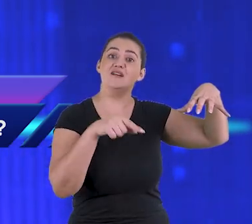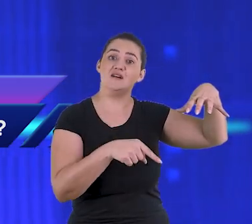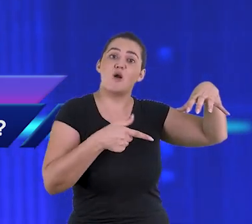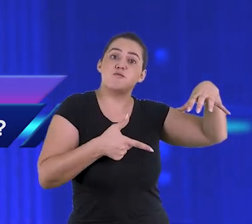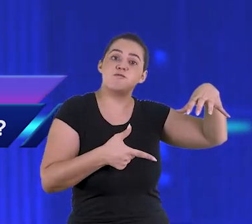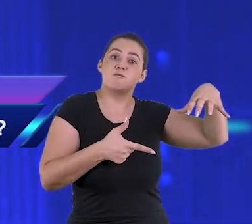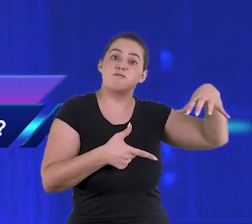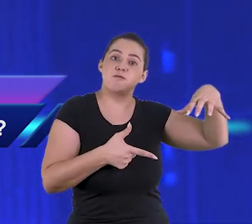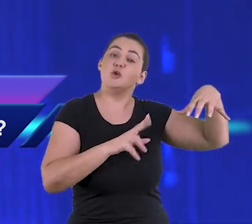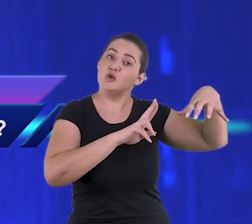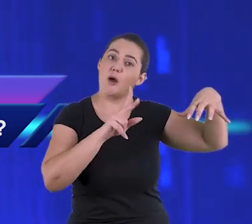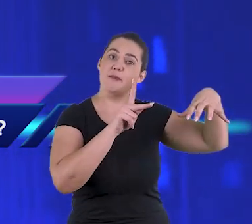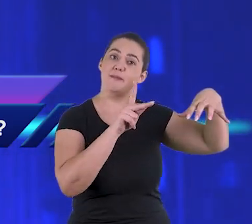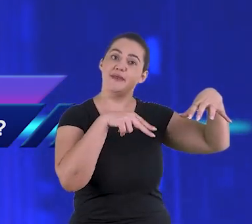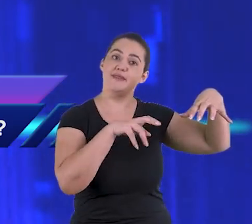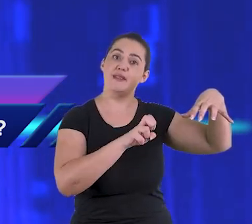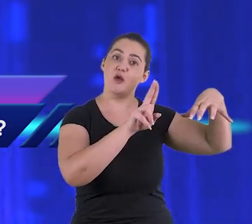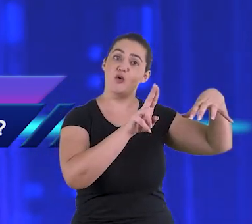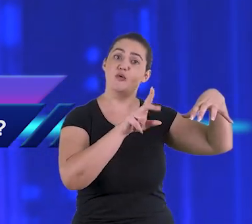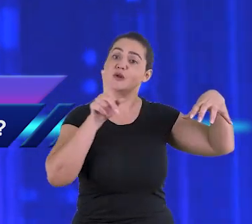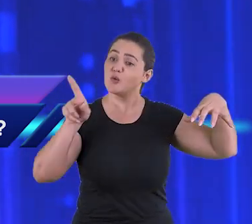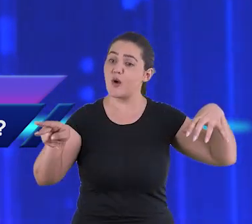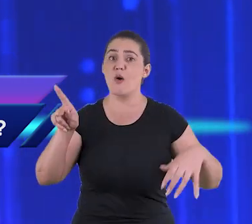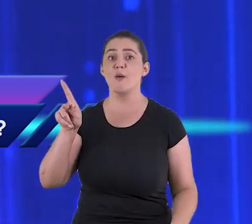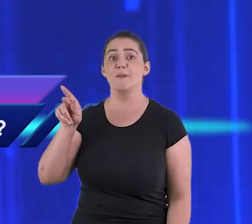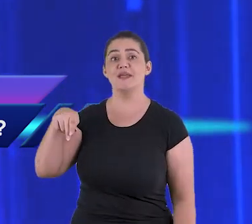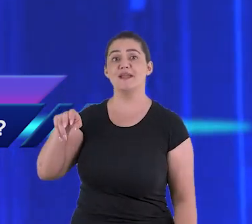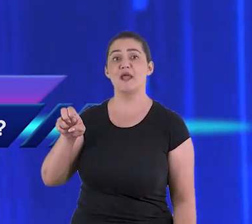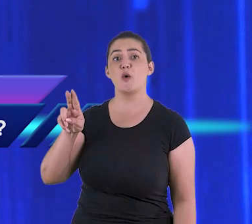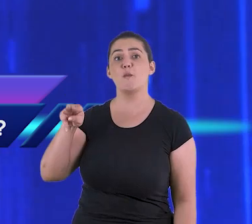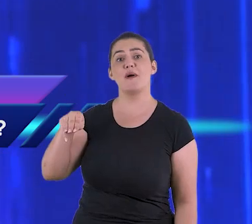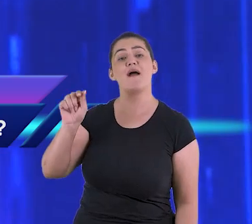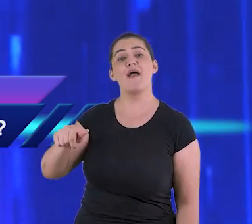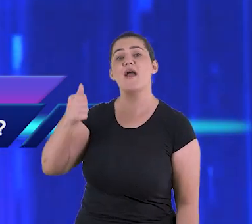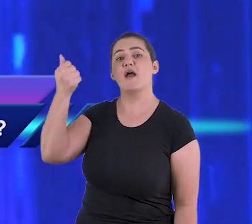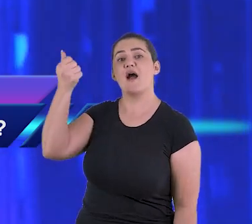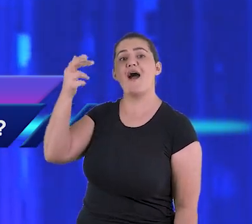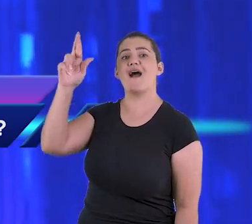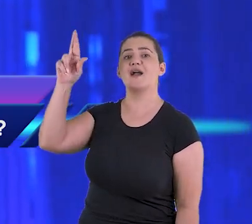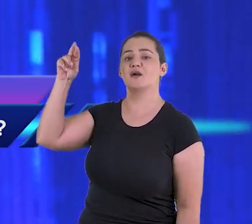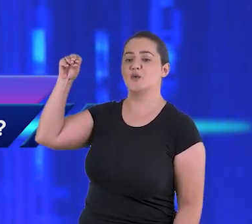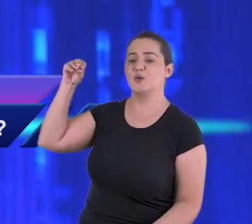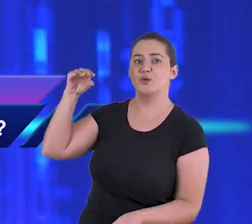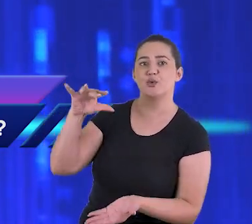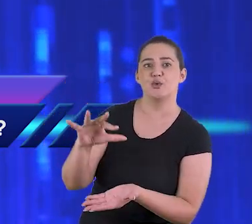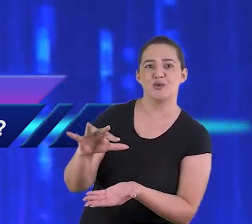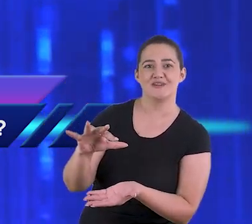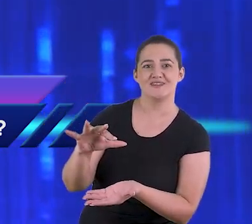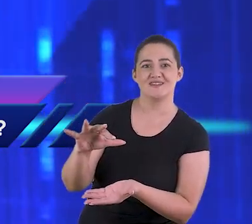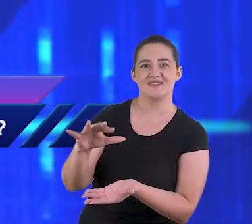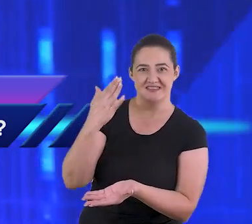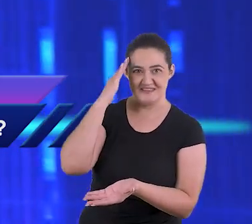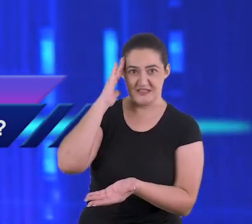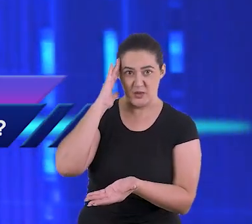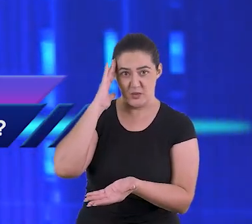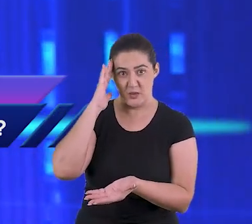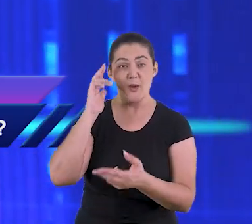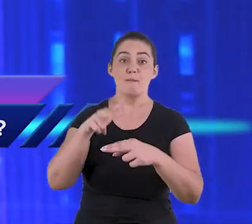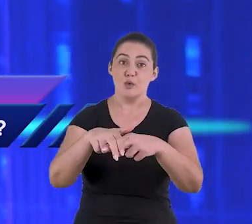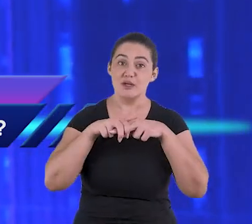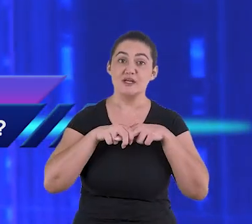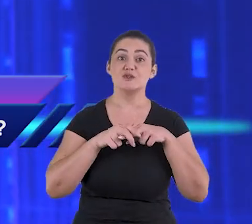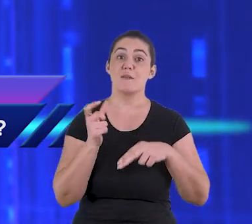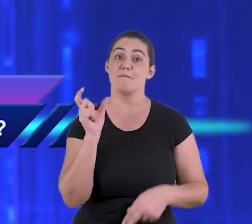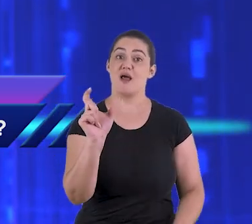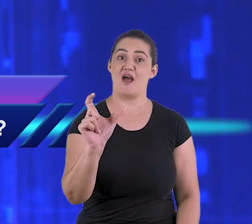o ar, o fôlego, volta para Deus, que foi quem deu este fôlego de vida. A